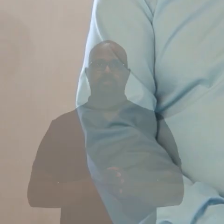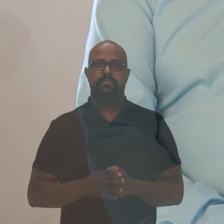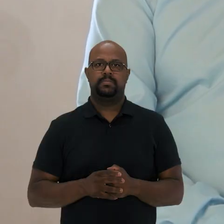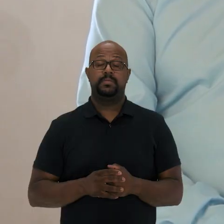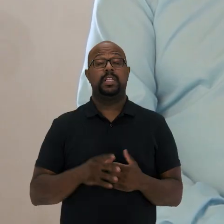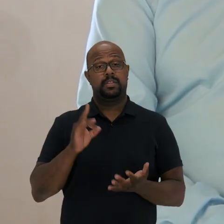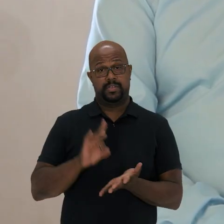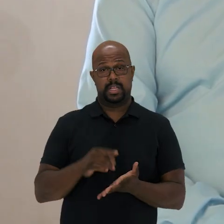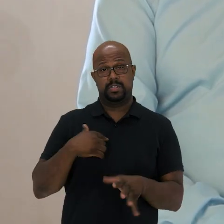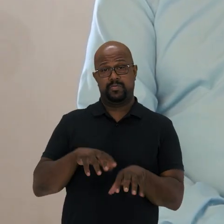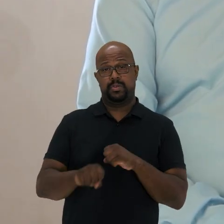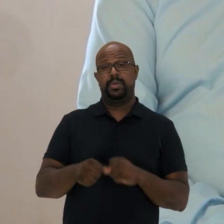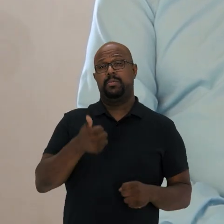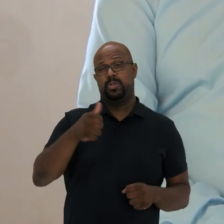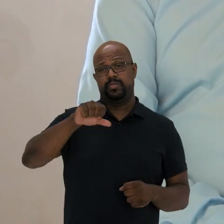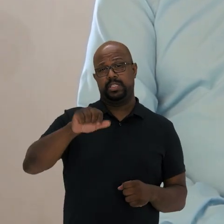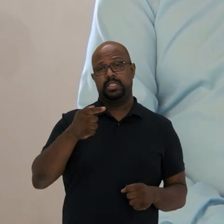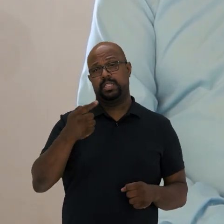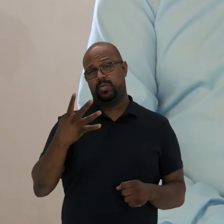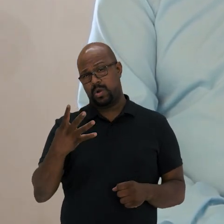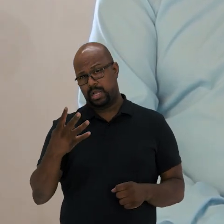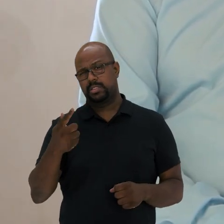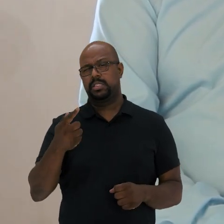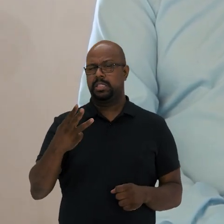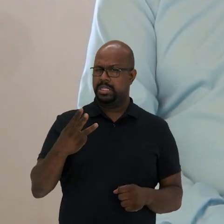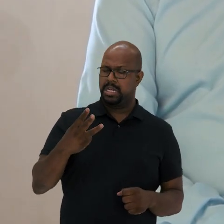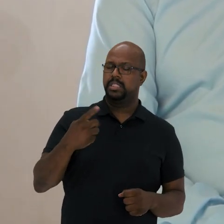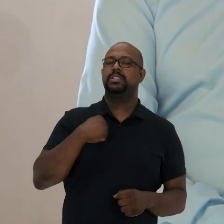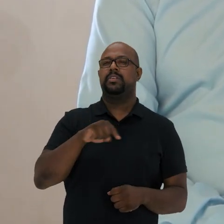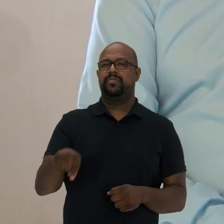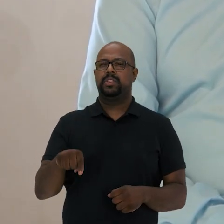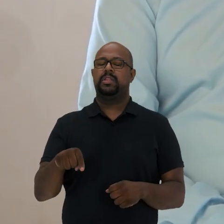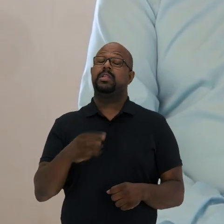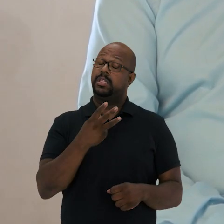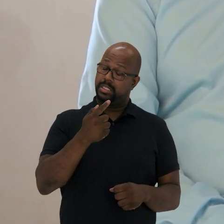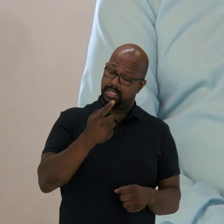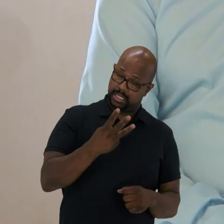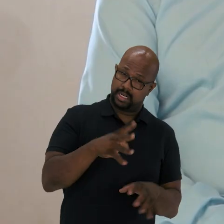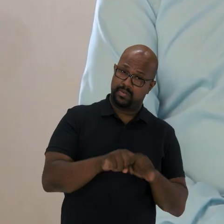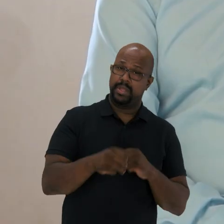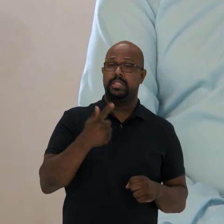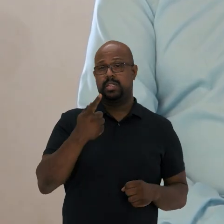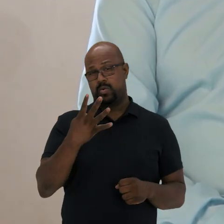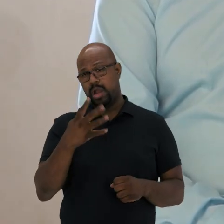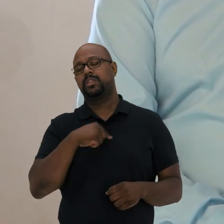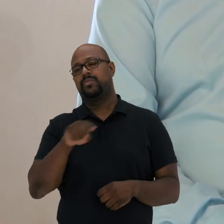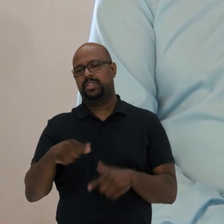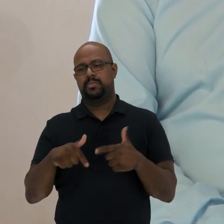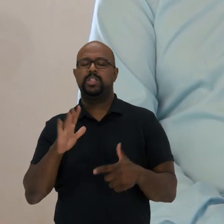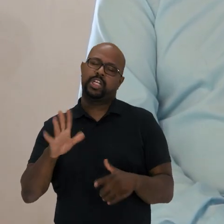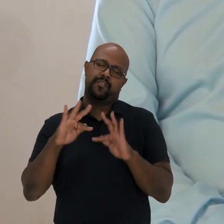Na verdade, eu me formei em 74, 73 e vim trabalhar em 74 em São Pedro. Já